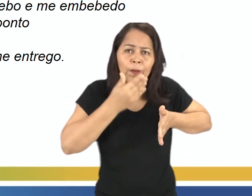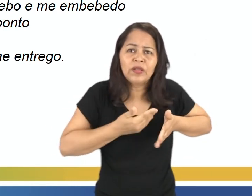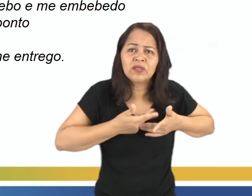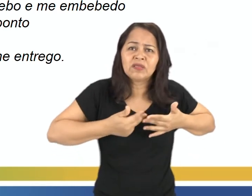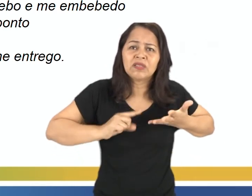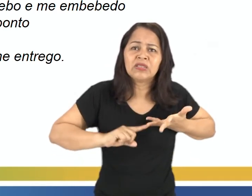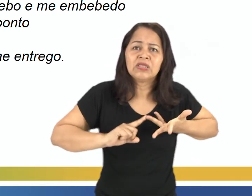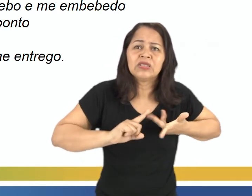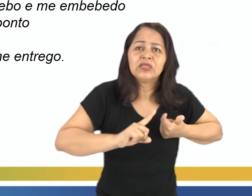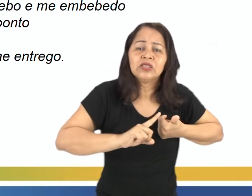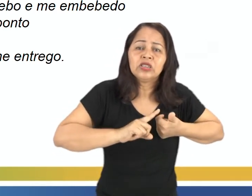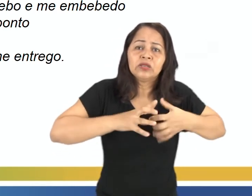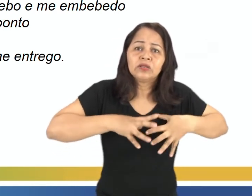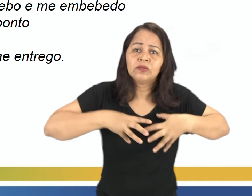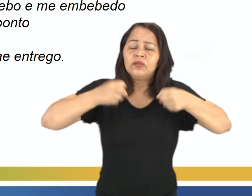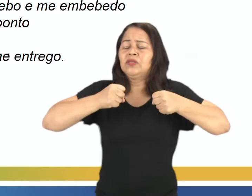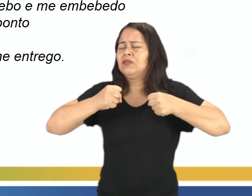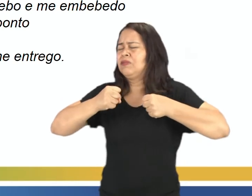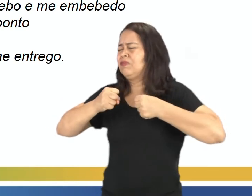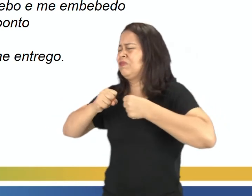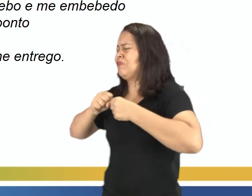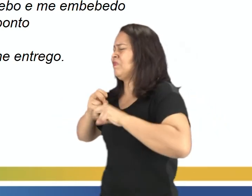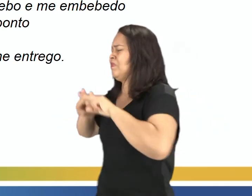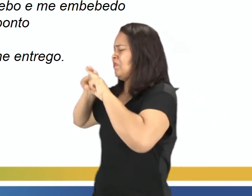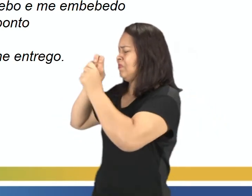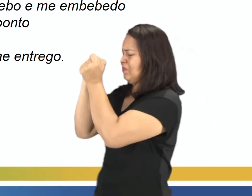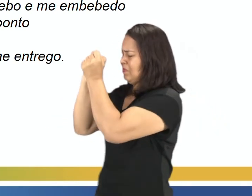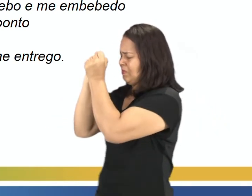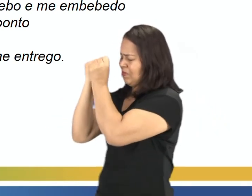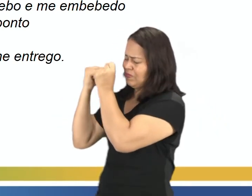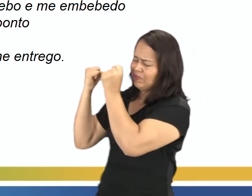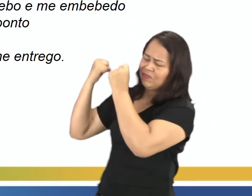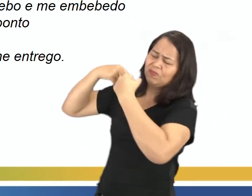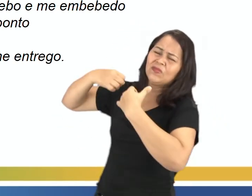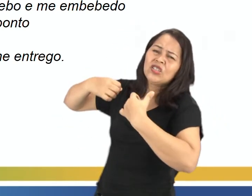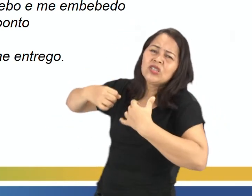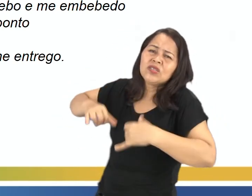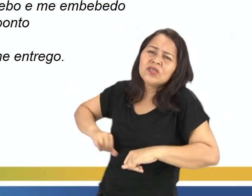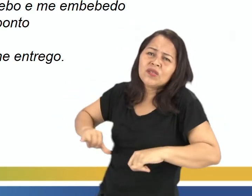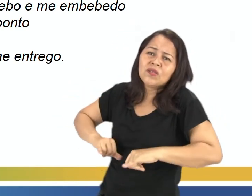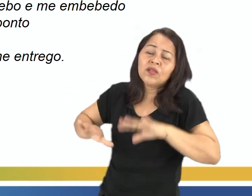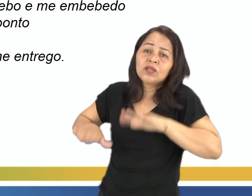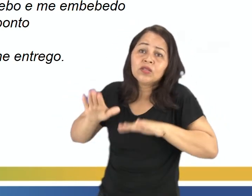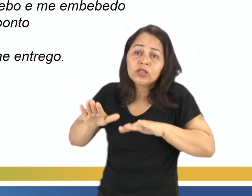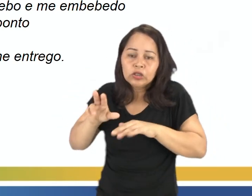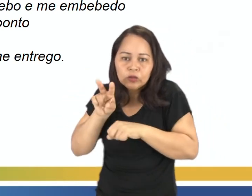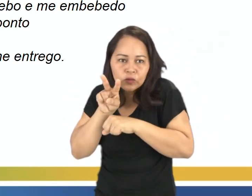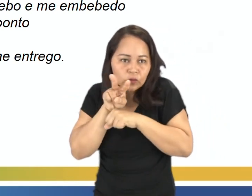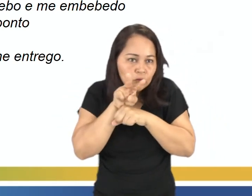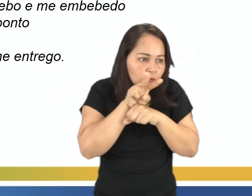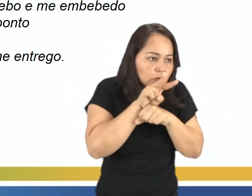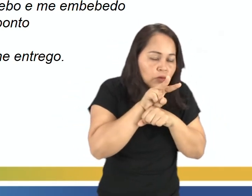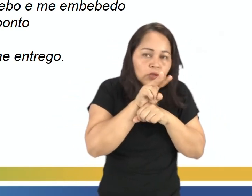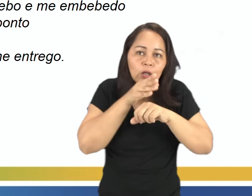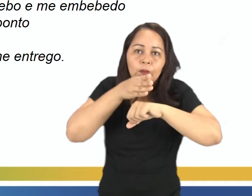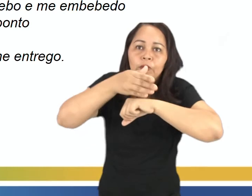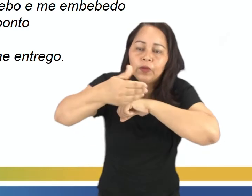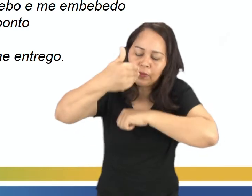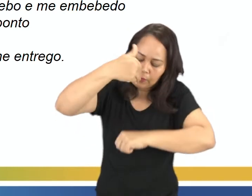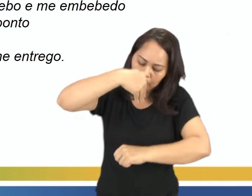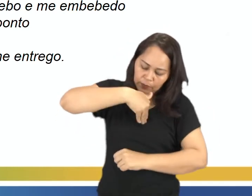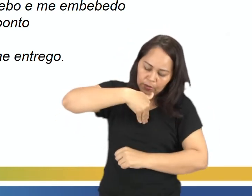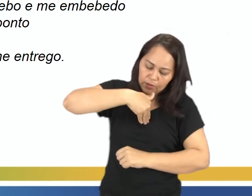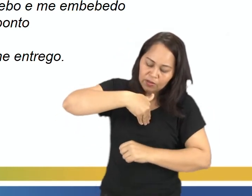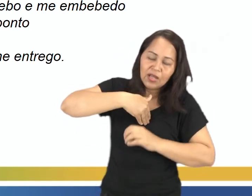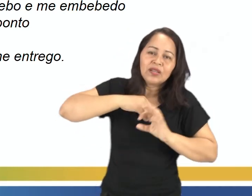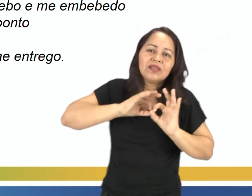mesmo de posse deles, me prendo e me dou porrada. Às vezes, sou o porteiro, não me deixando entrar em mim mesmo,